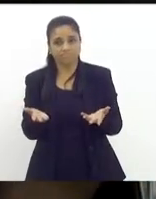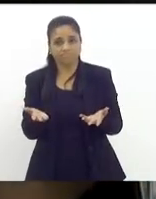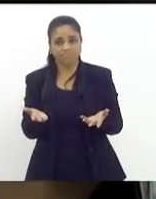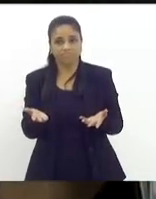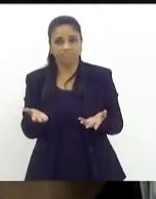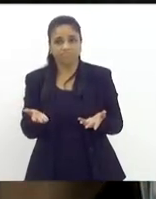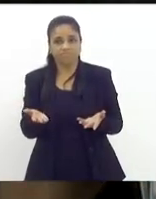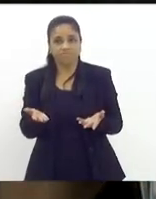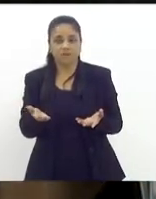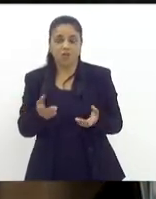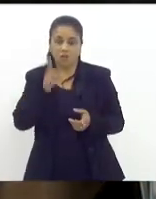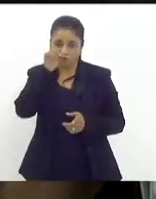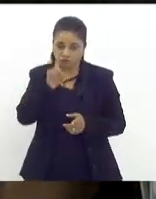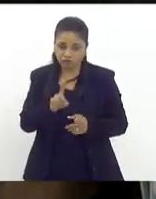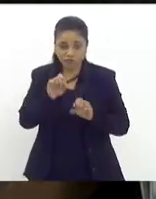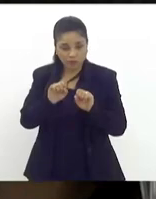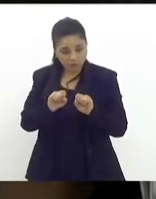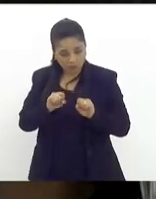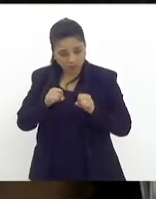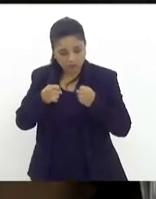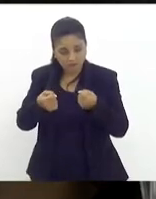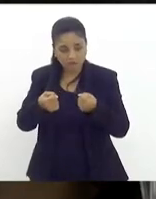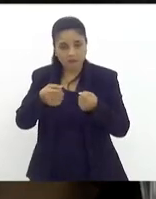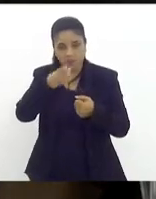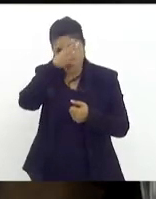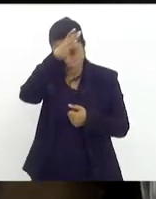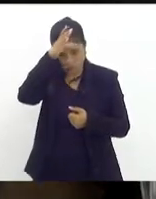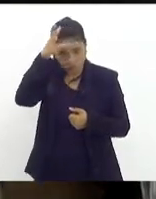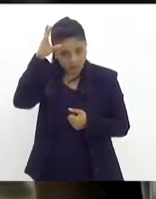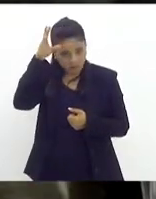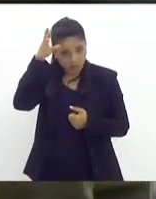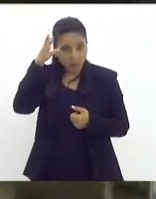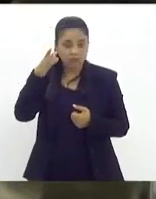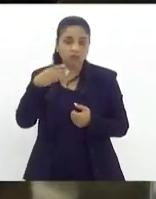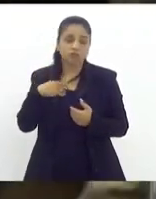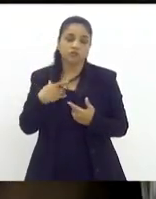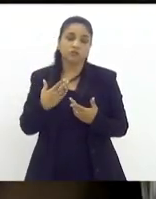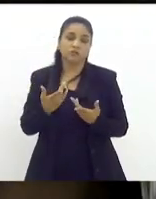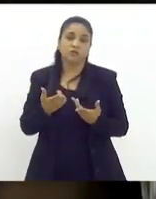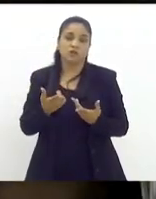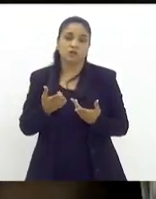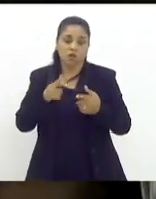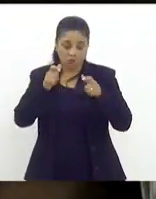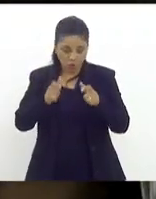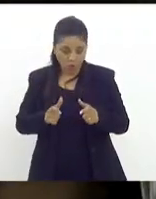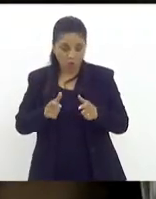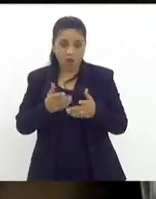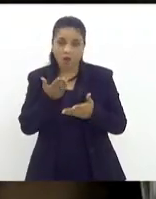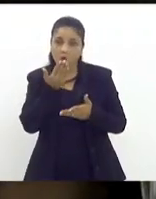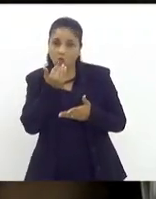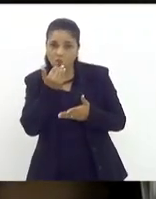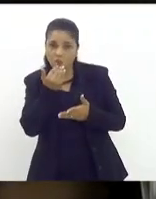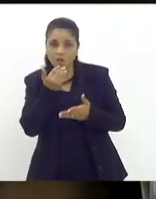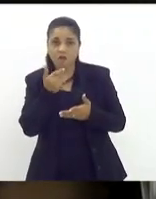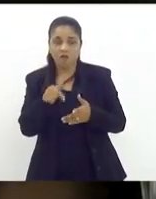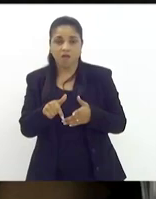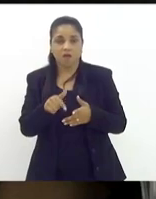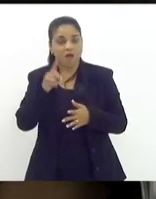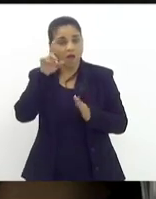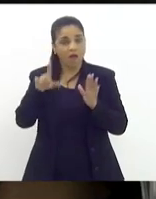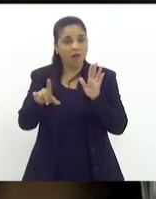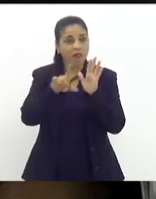é direito de defesa do consumidor autorizar você consumir um produto no lugar que a lei